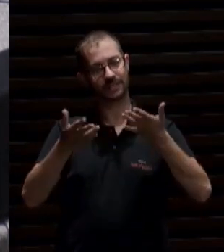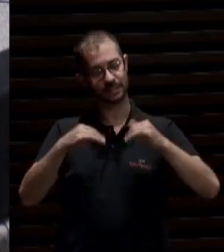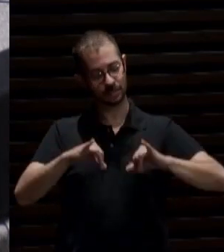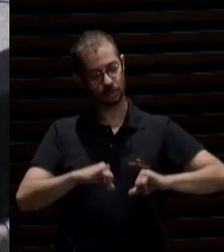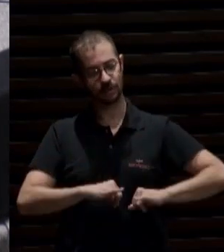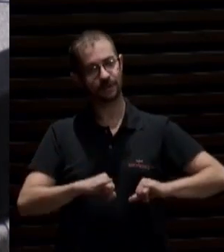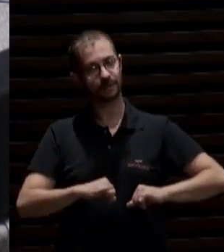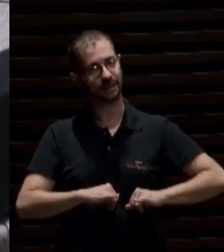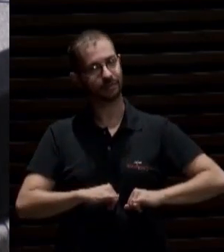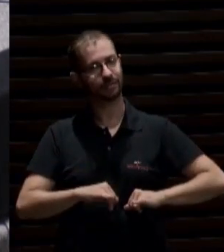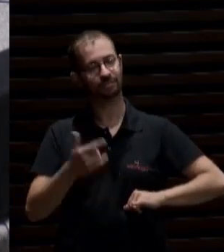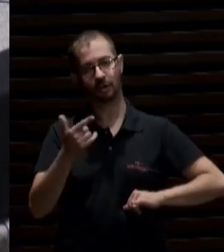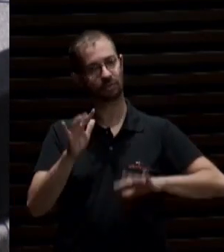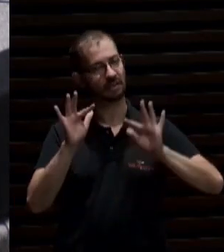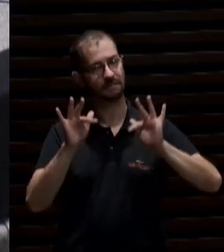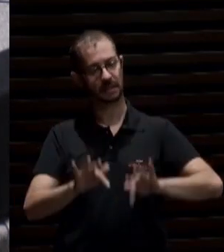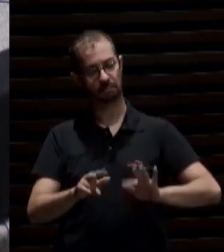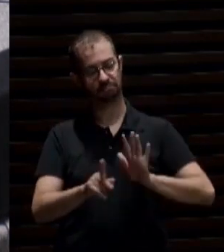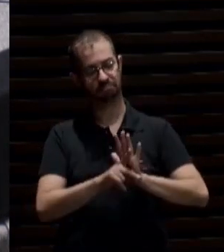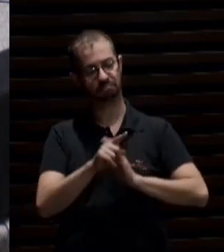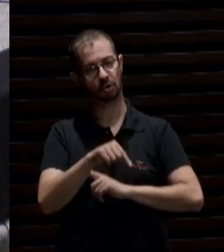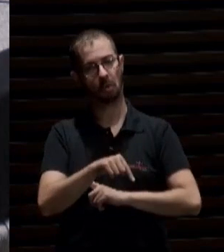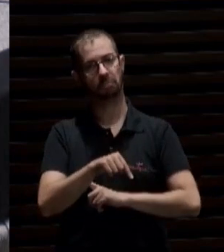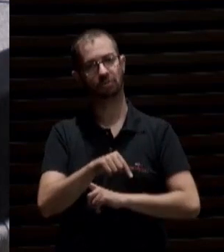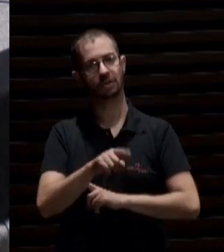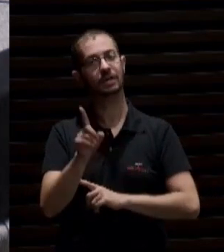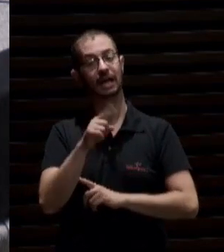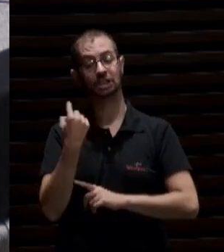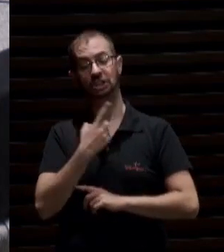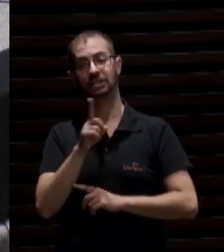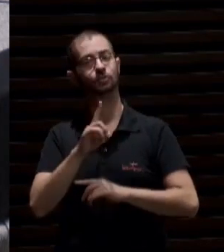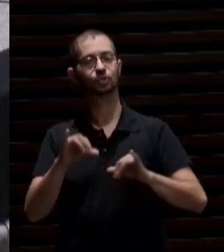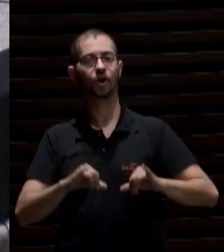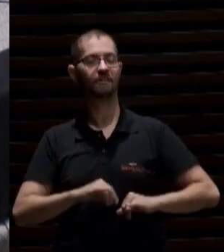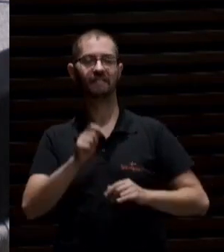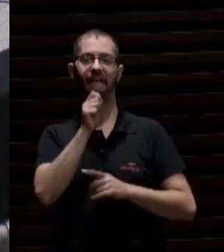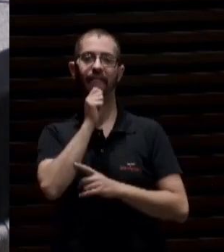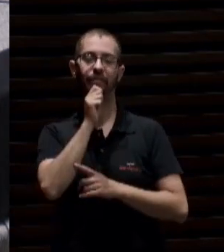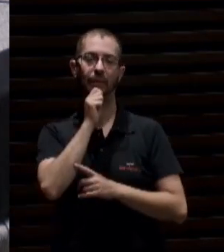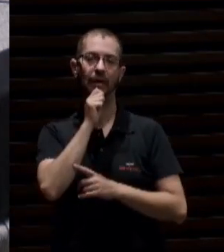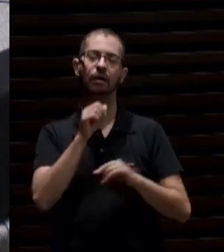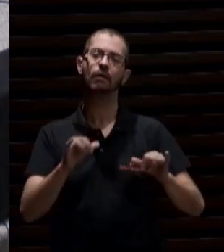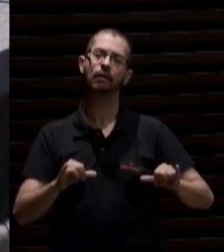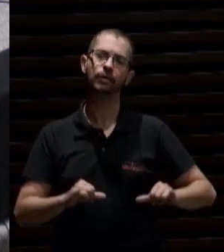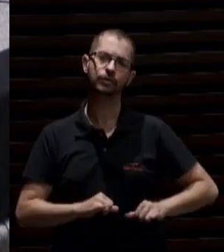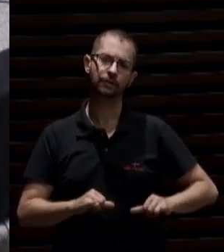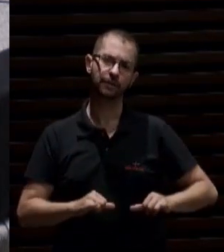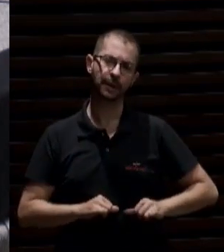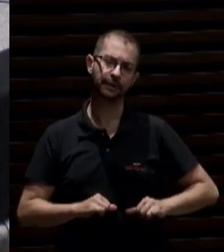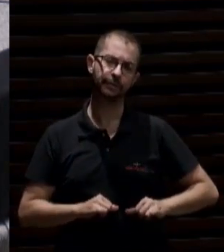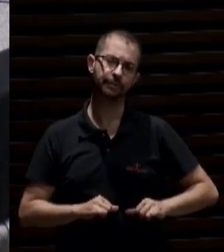sofrimento não tem fim nele mesmo. Nós não sofremos só por sofrer. E o sofrimento, ele não